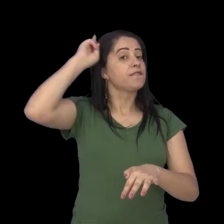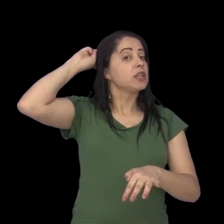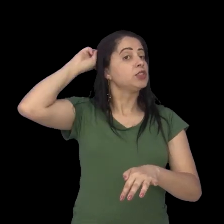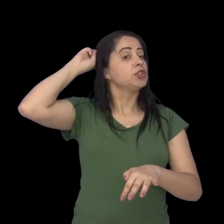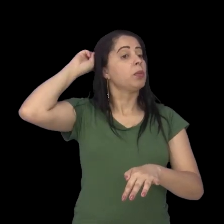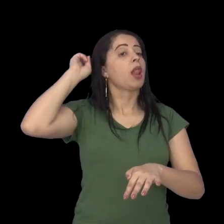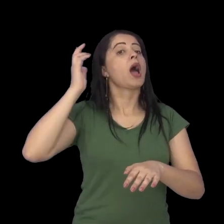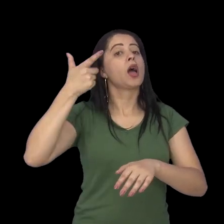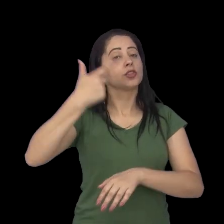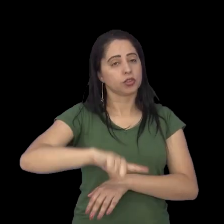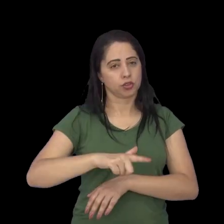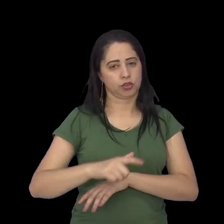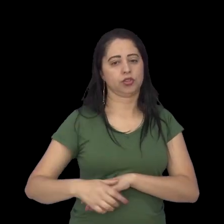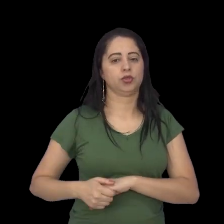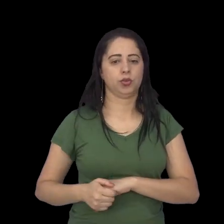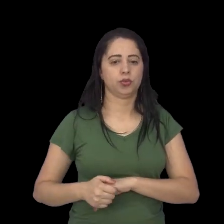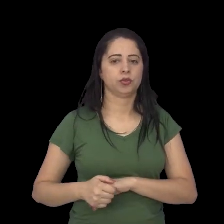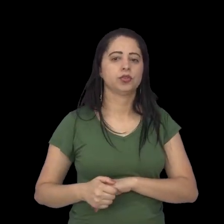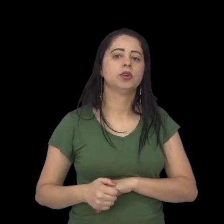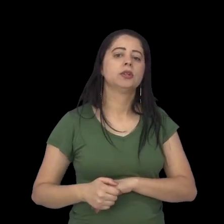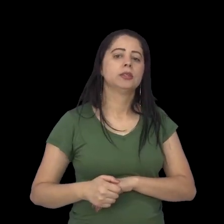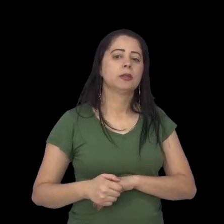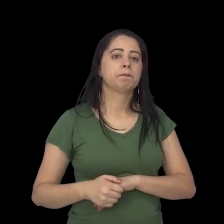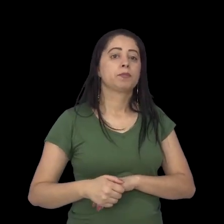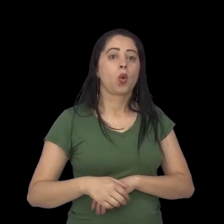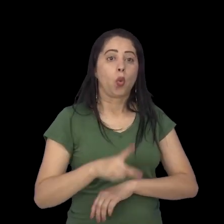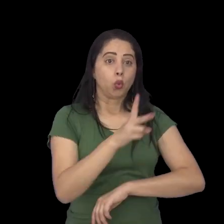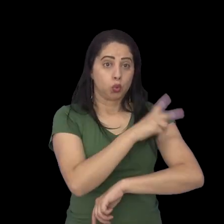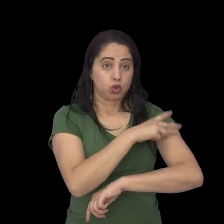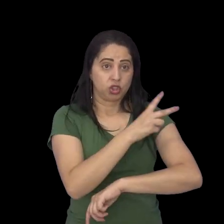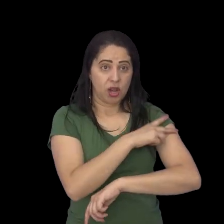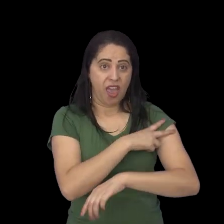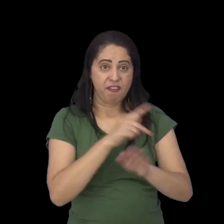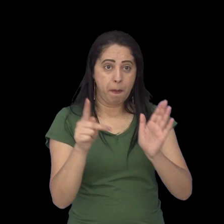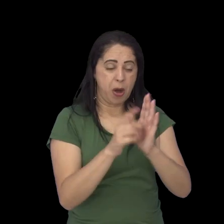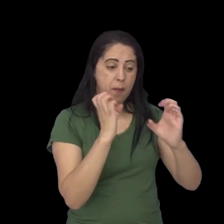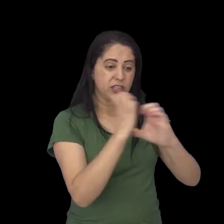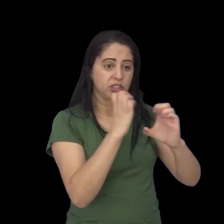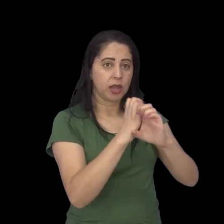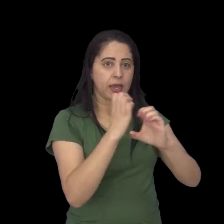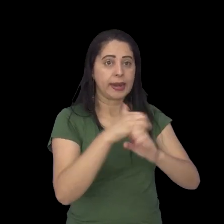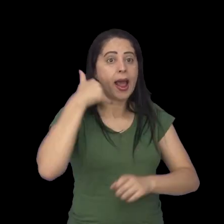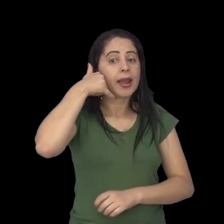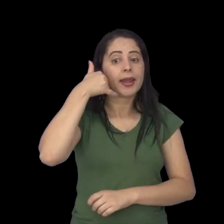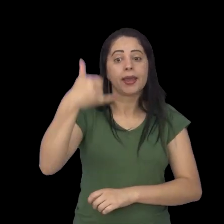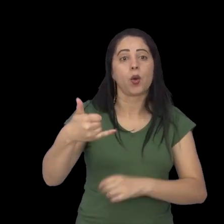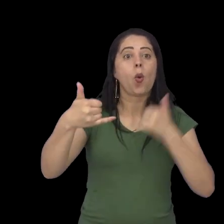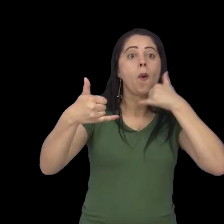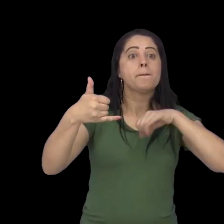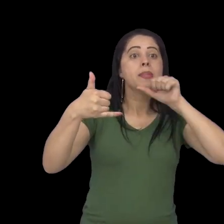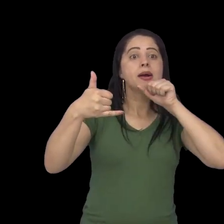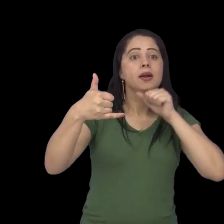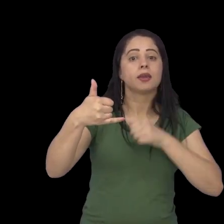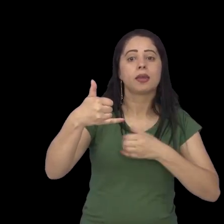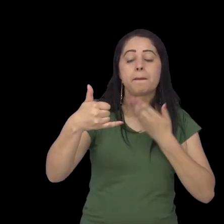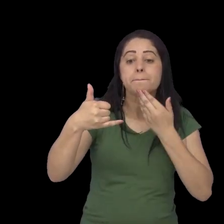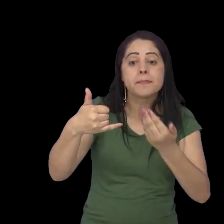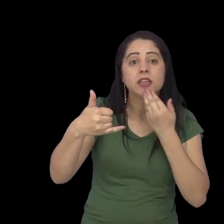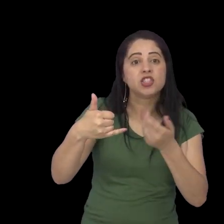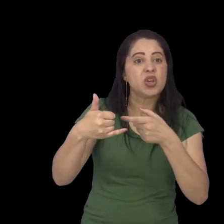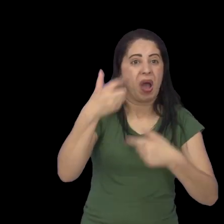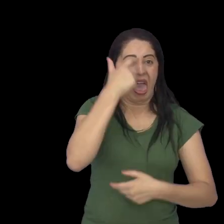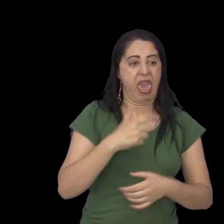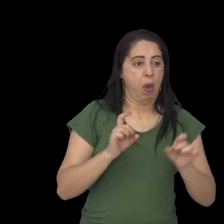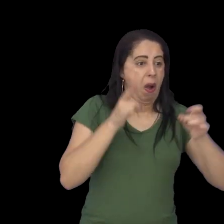não gostaram, não queriam. O chefe do departamento de engenharia chegou a telefonar na minha casa, conversar com a minha mãe e pedir para ela não deixar eu largar